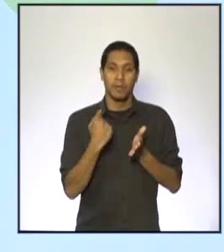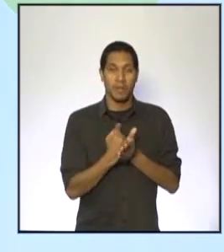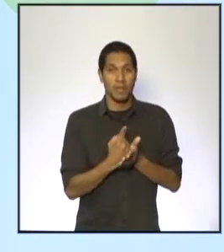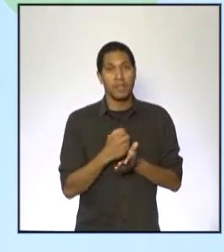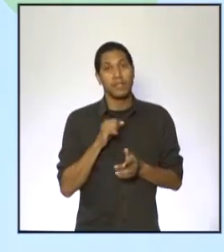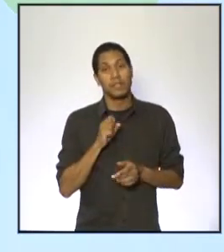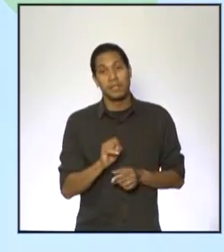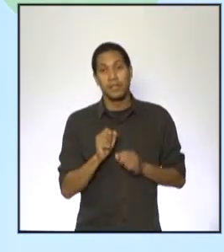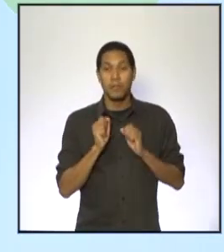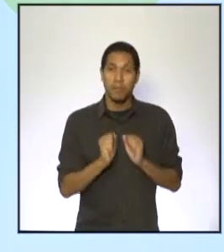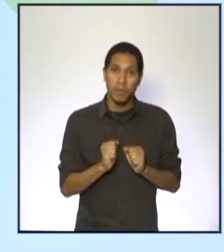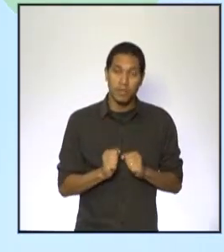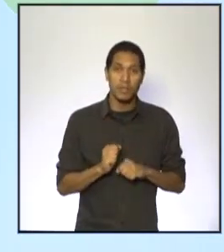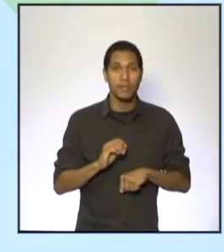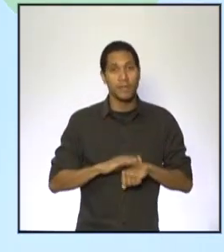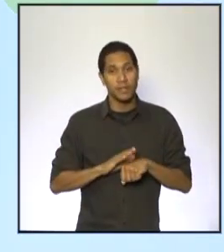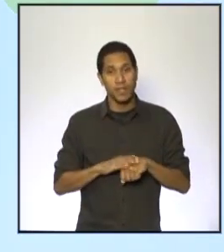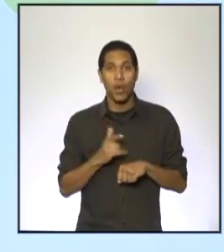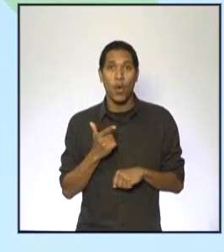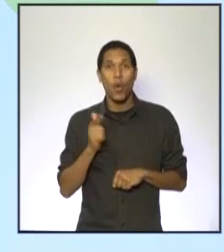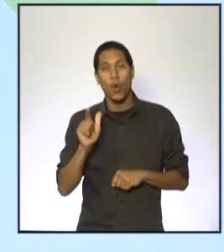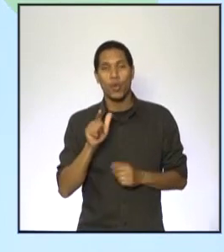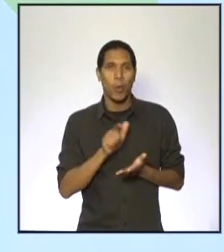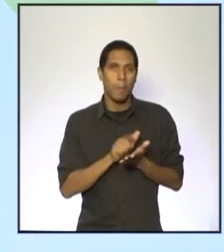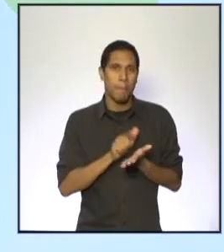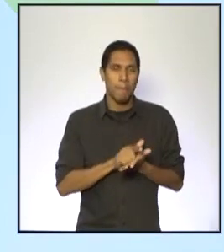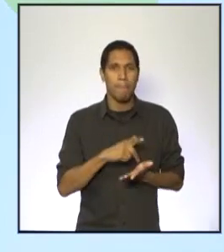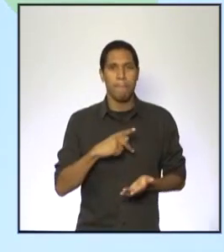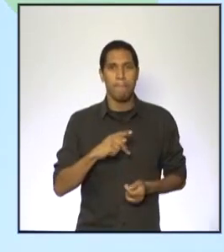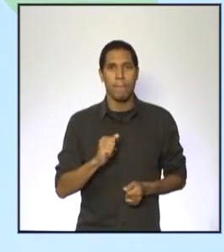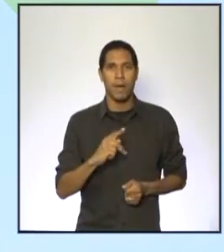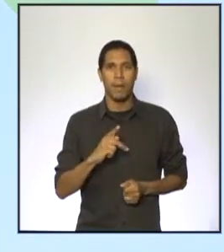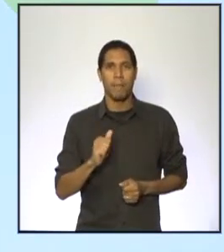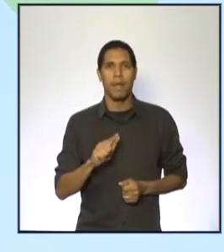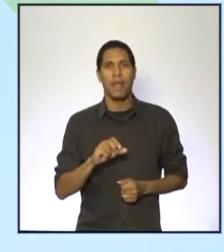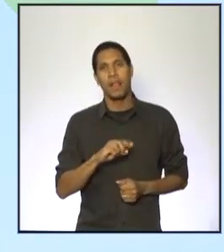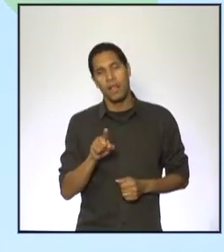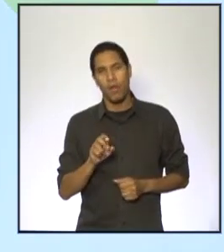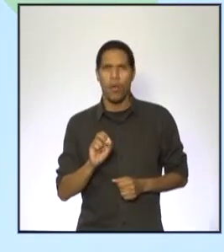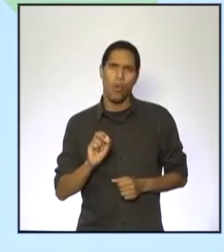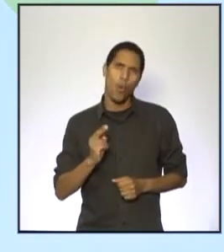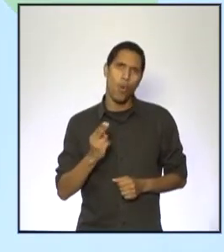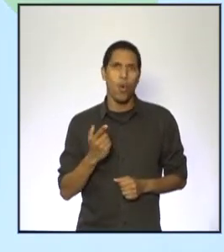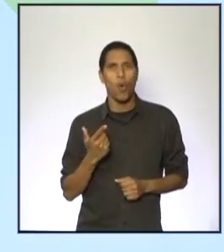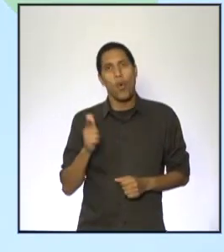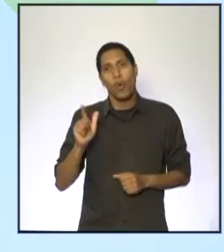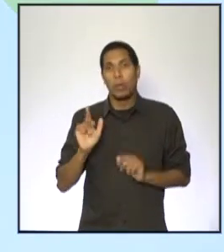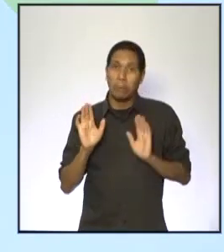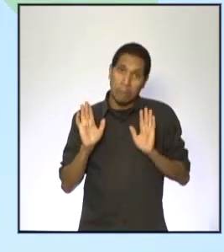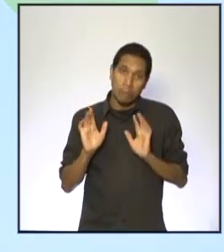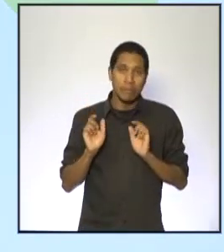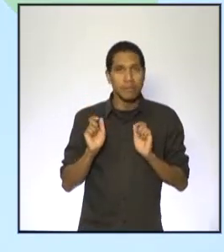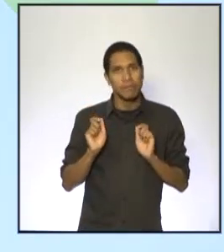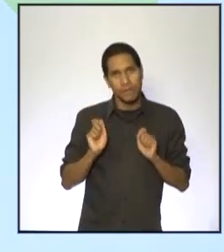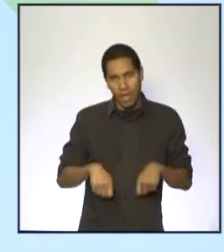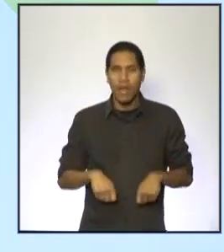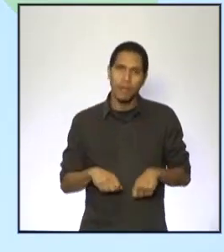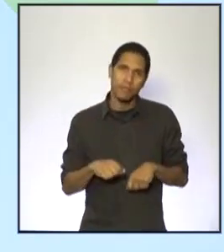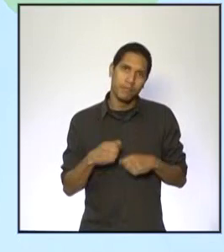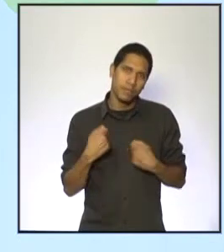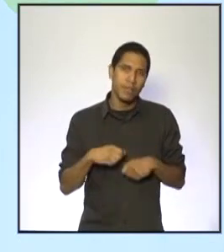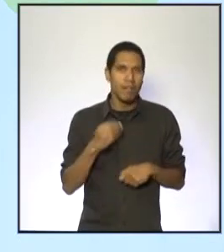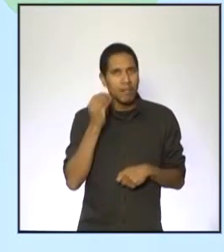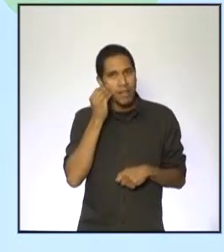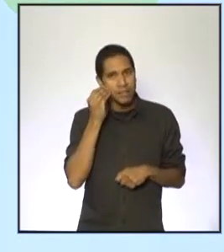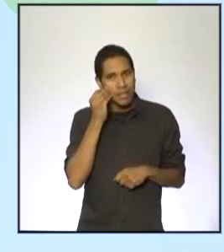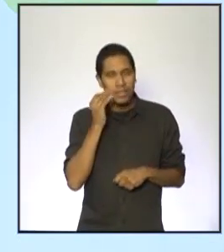pode fazer com outro tipo de material sem ser o papelão. É possível fazer, mas é necessário testar, porque se